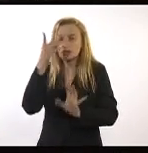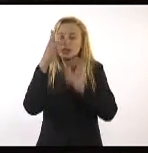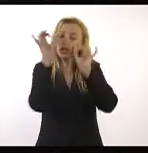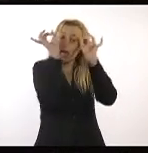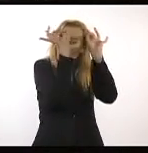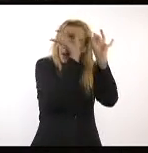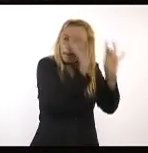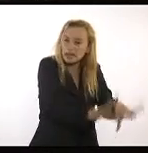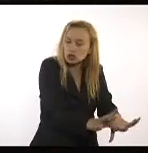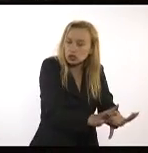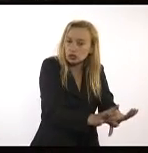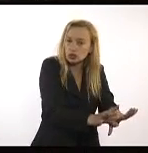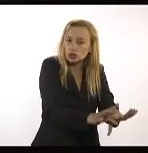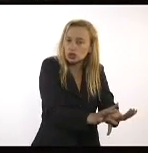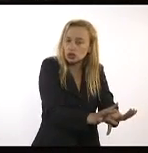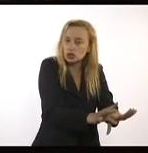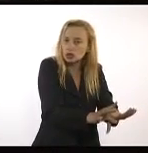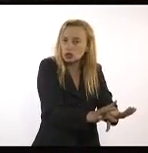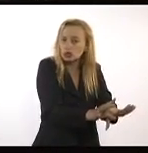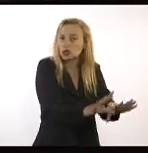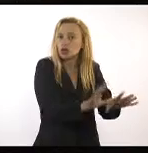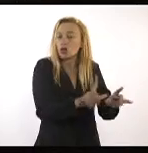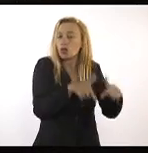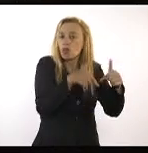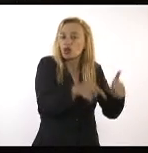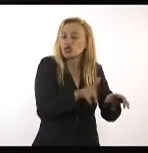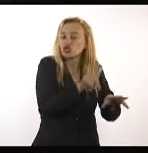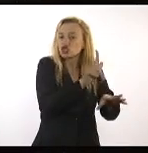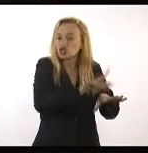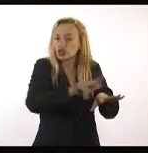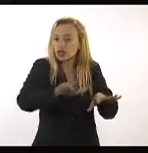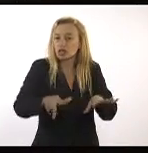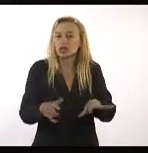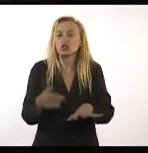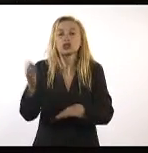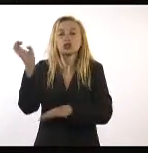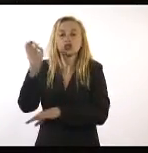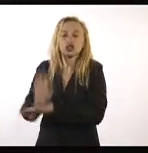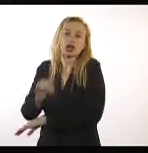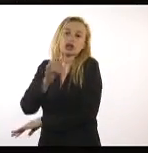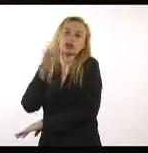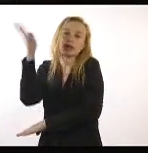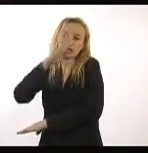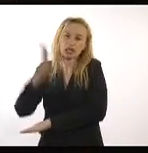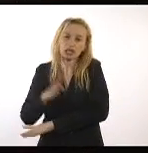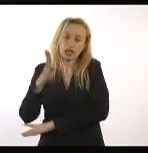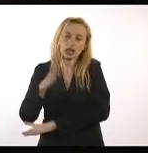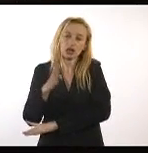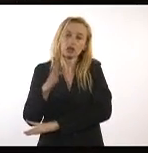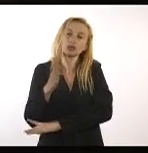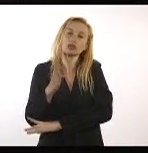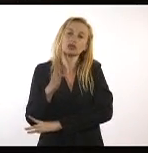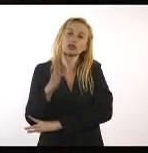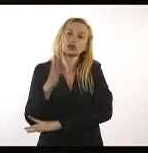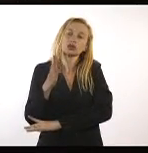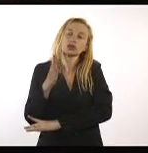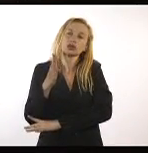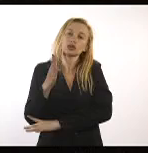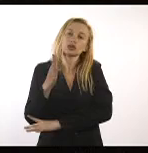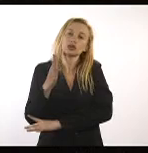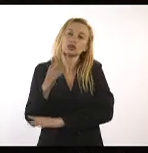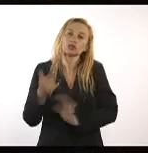abandonadas tendo um tratamento diferenciado do estado brasileiro quando lançados nas